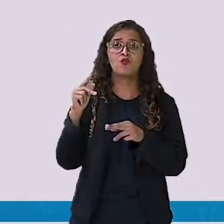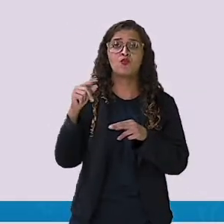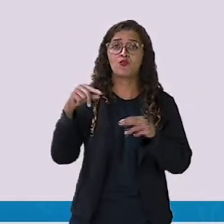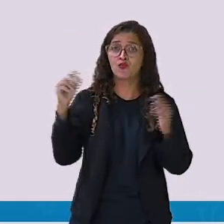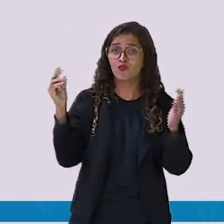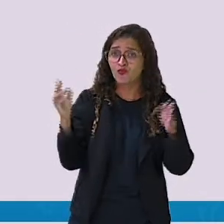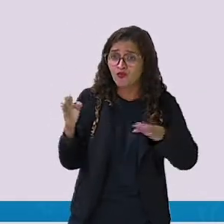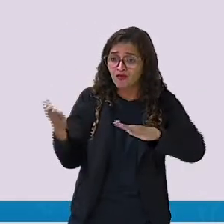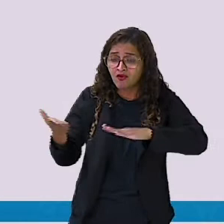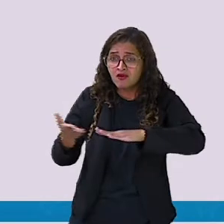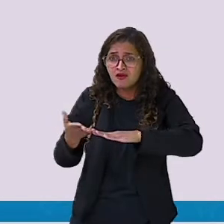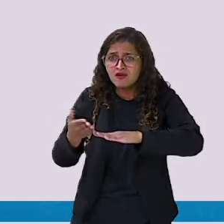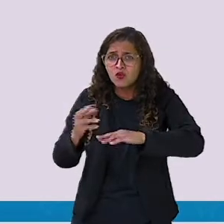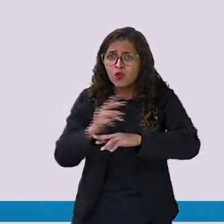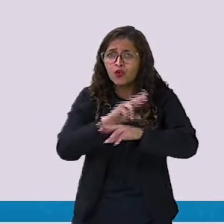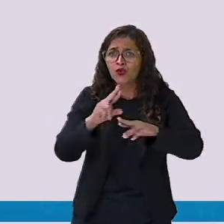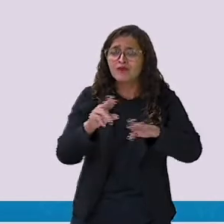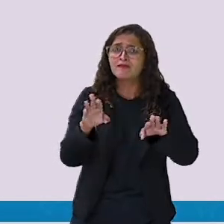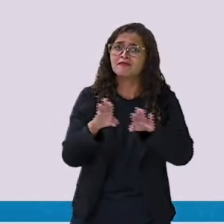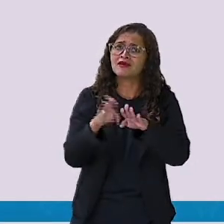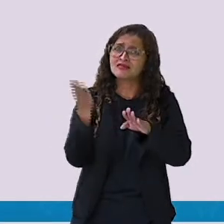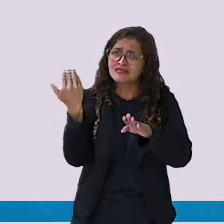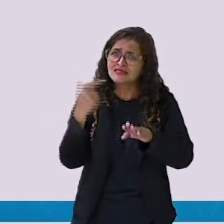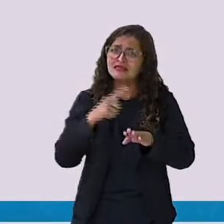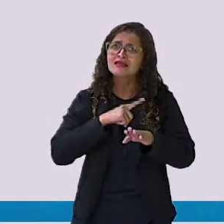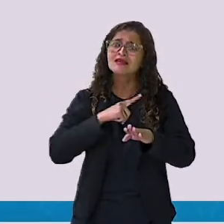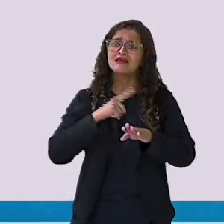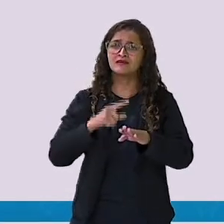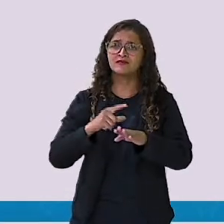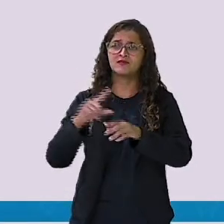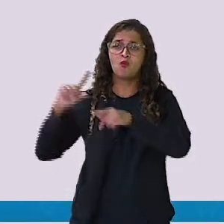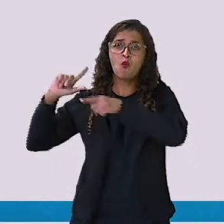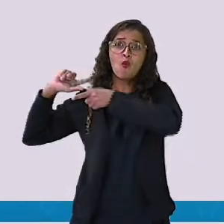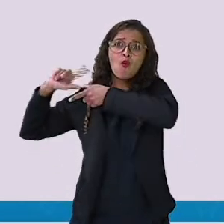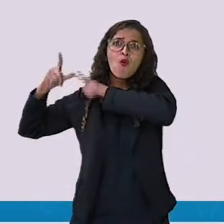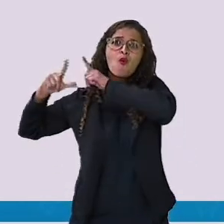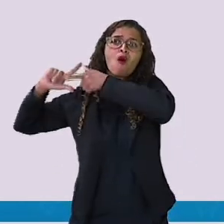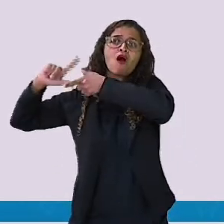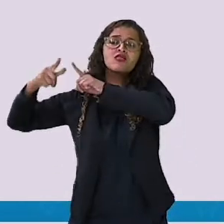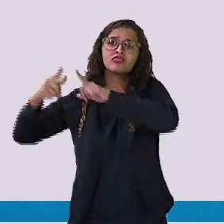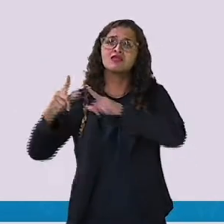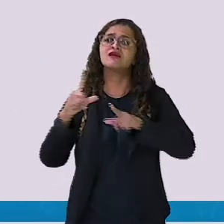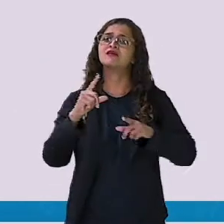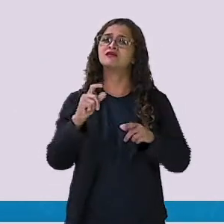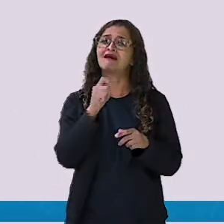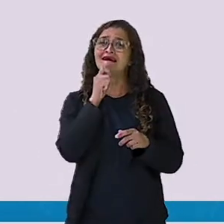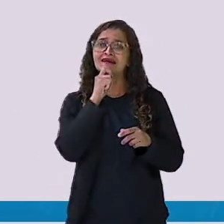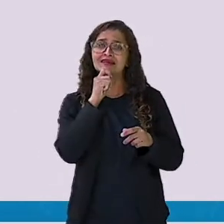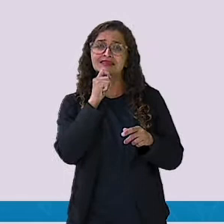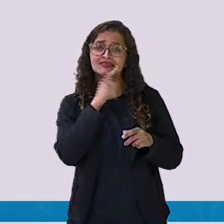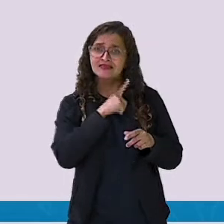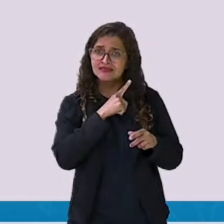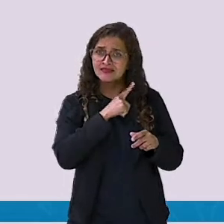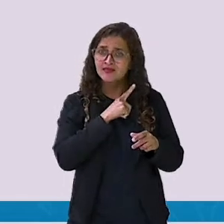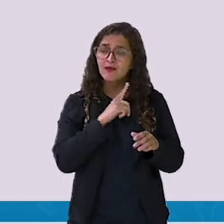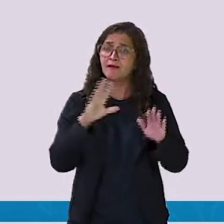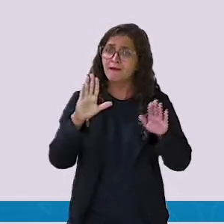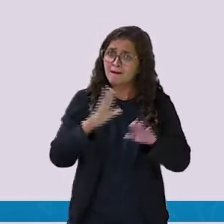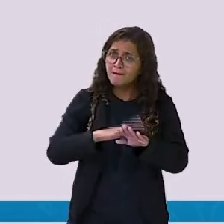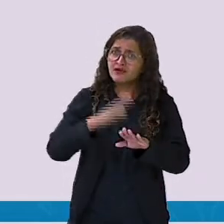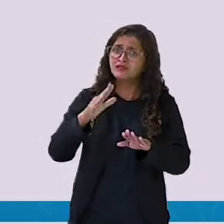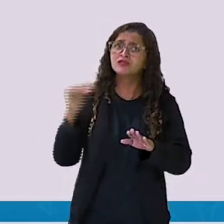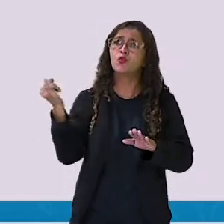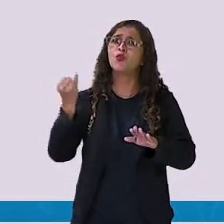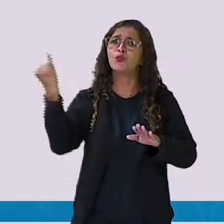Contudo, tanto a agropecuária moderna quanto a tradicional são muito importantes para o nosso